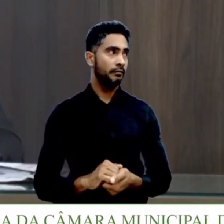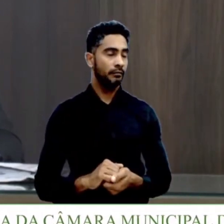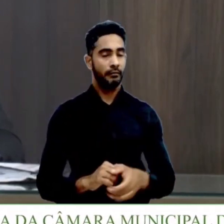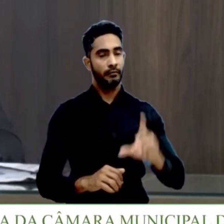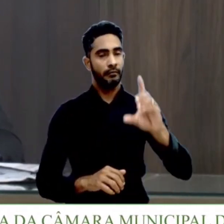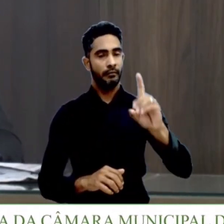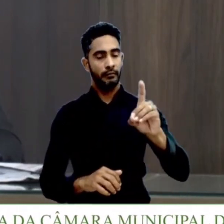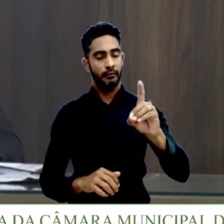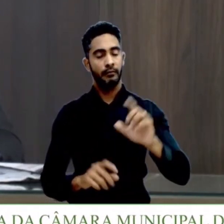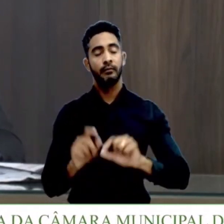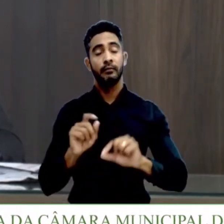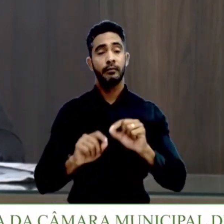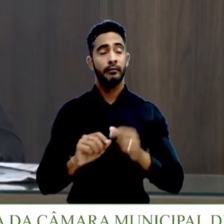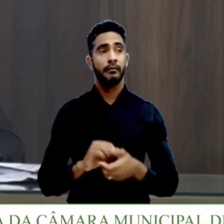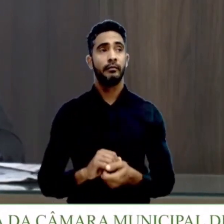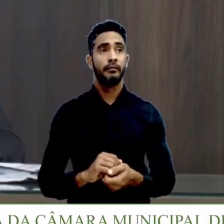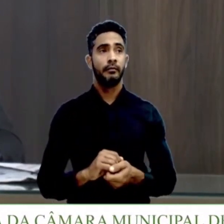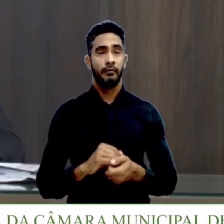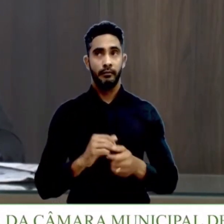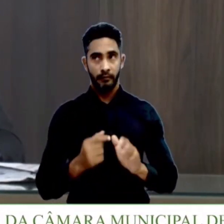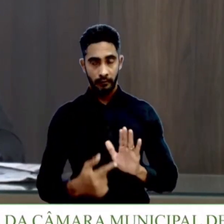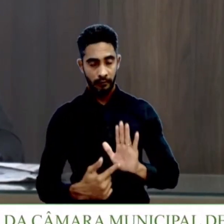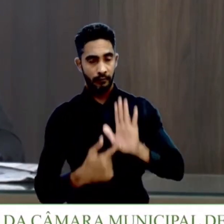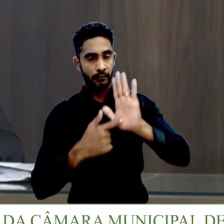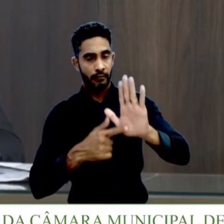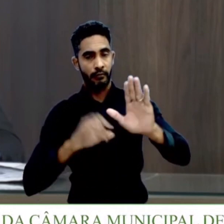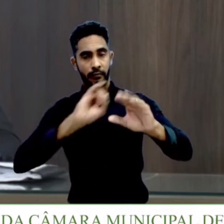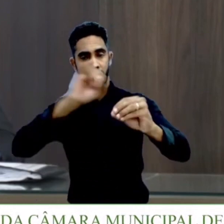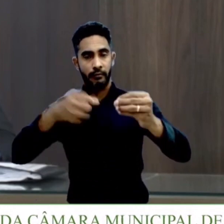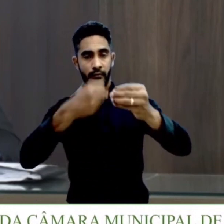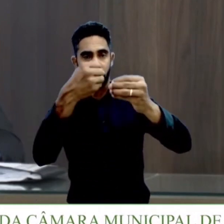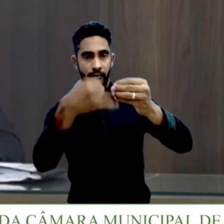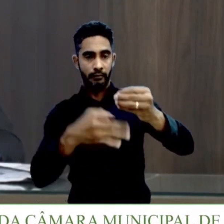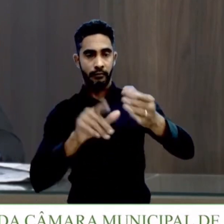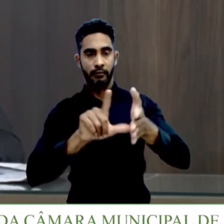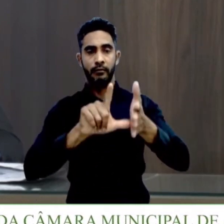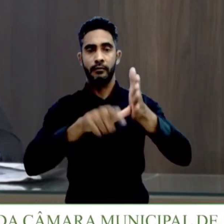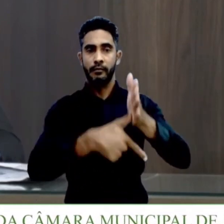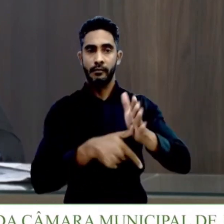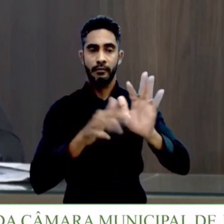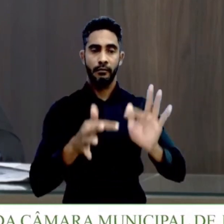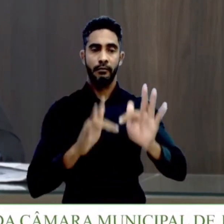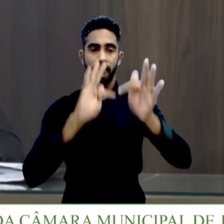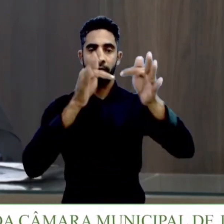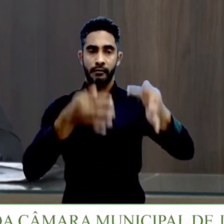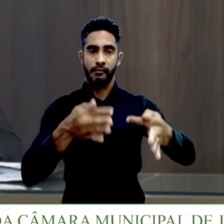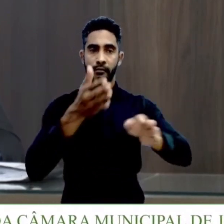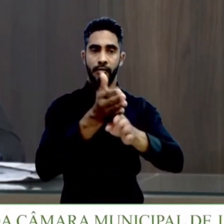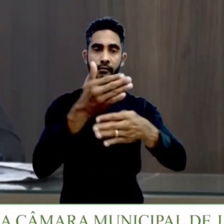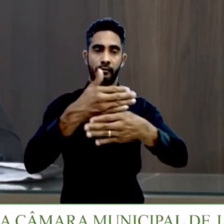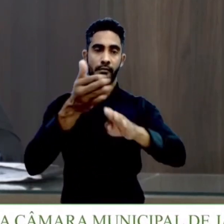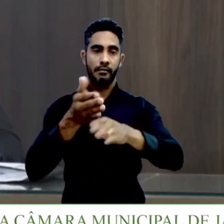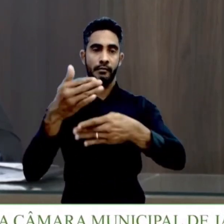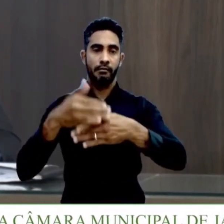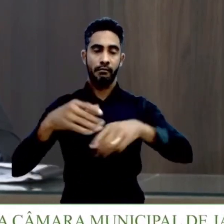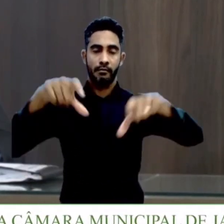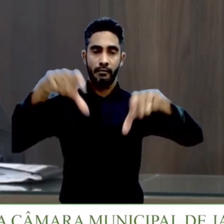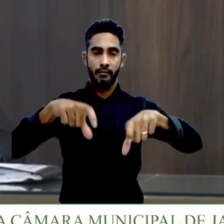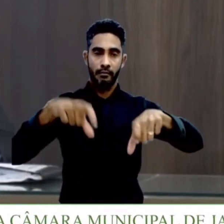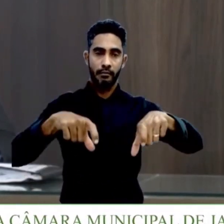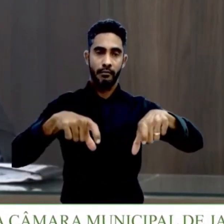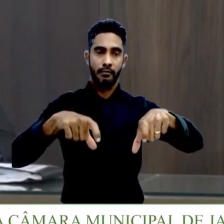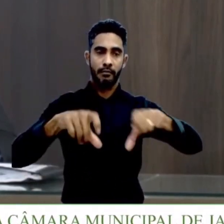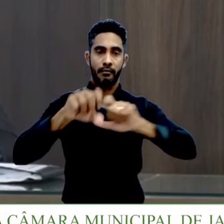D. Que sejam apresentadas as justificativas do atraso na conclusão da obra de reforma do Campo